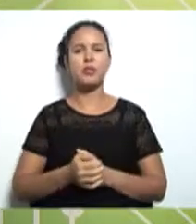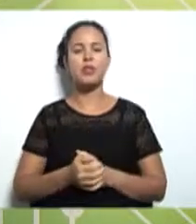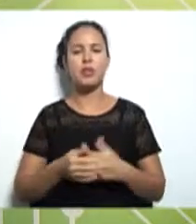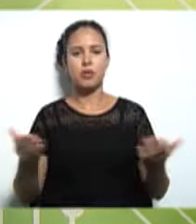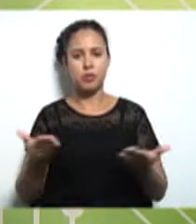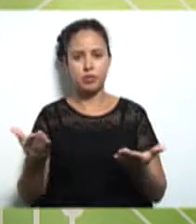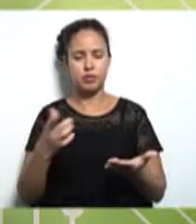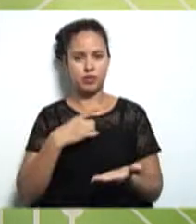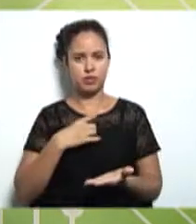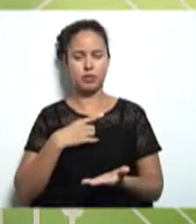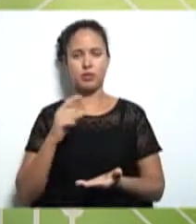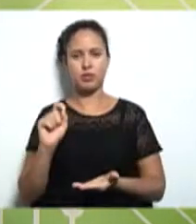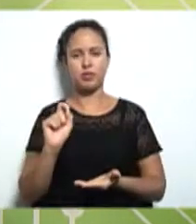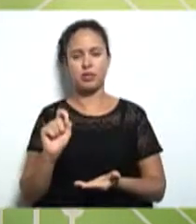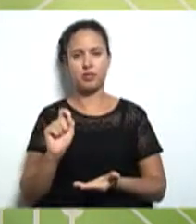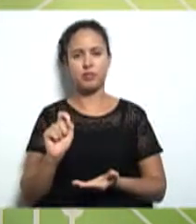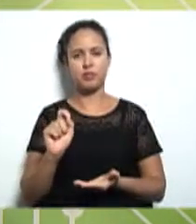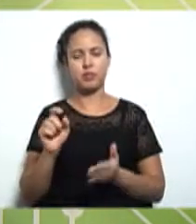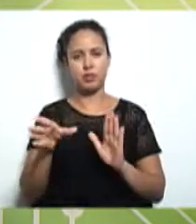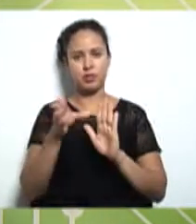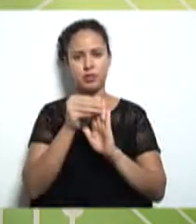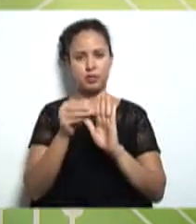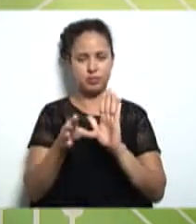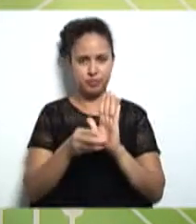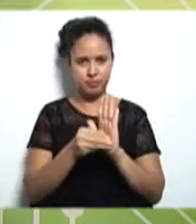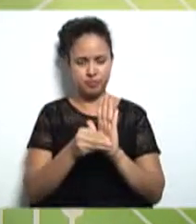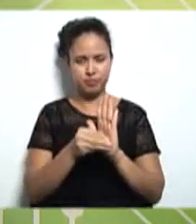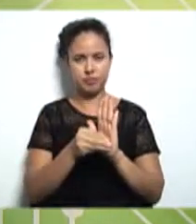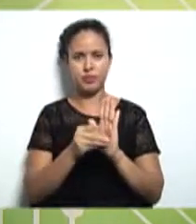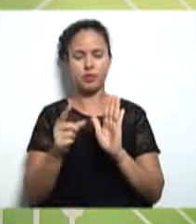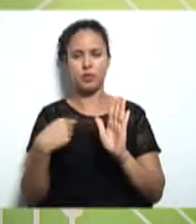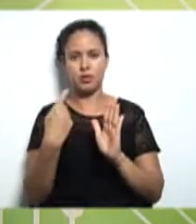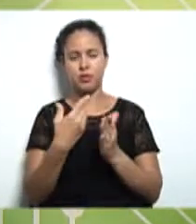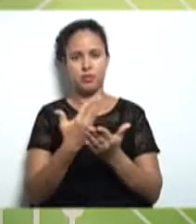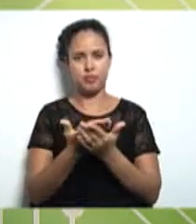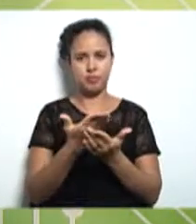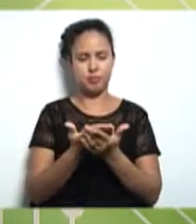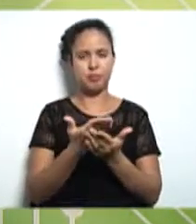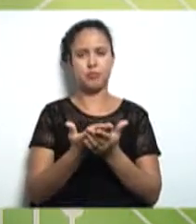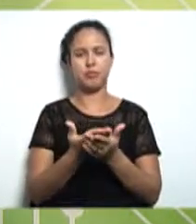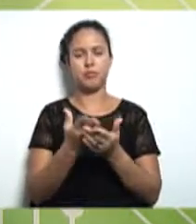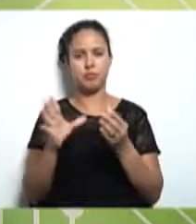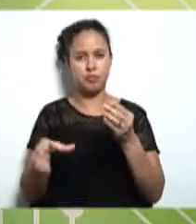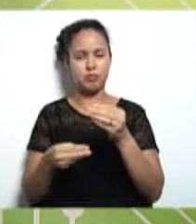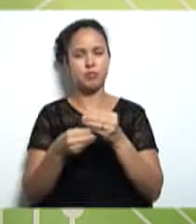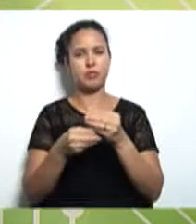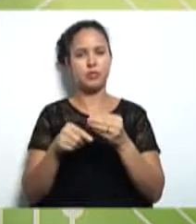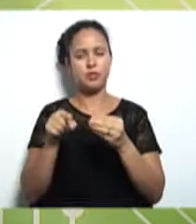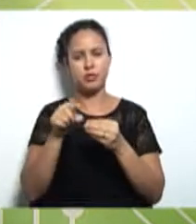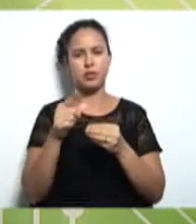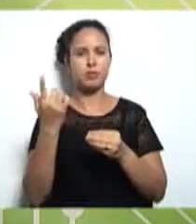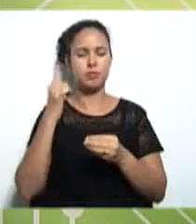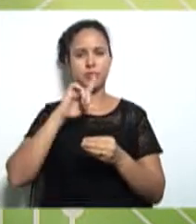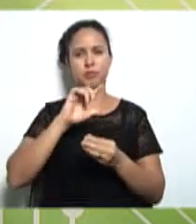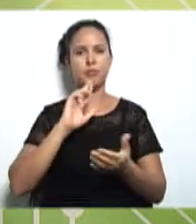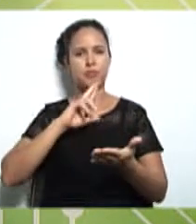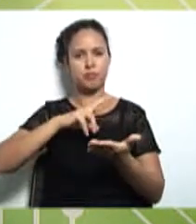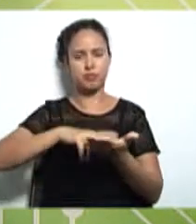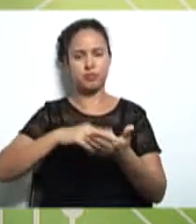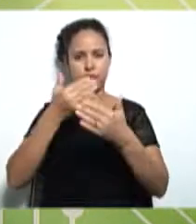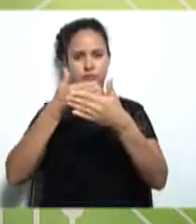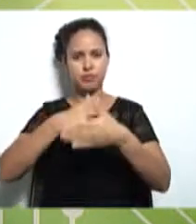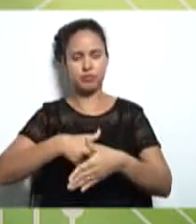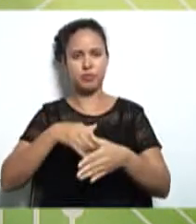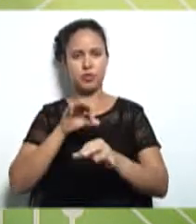temos então aqui os conteúdos que nós vamos reforçar para que você faça uma excelente